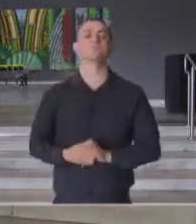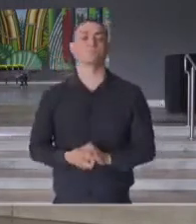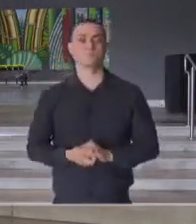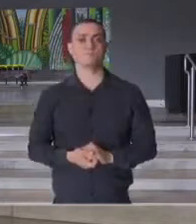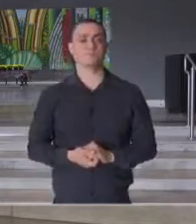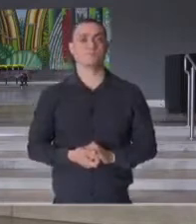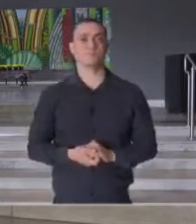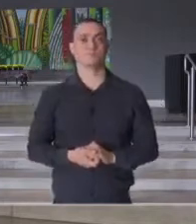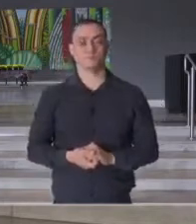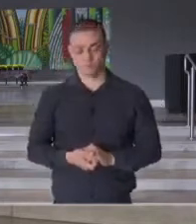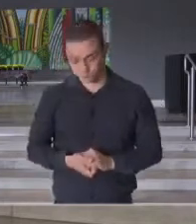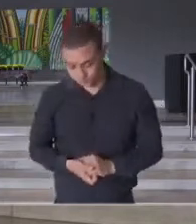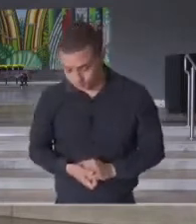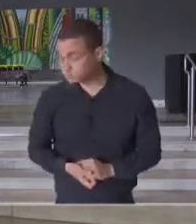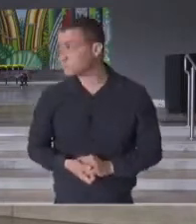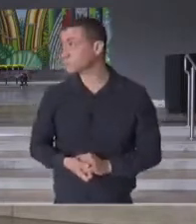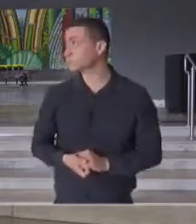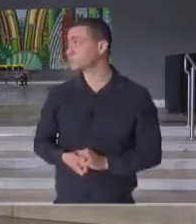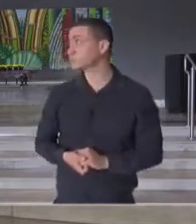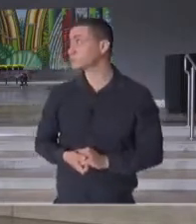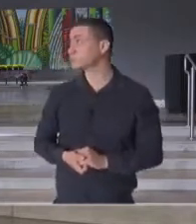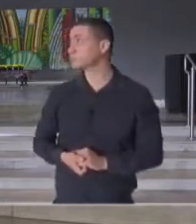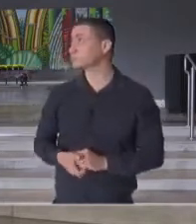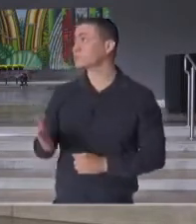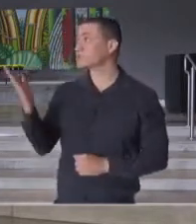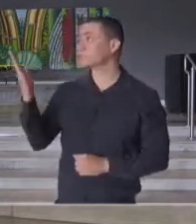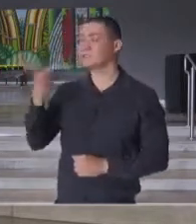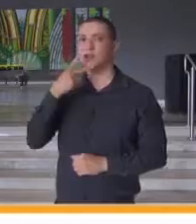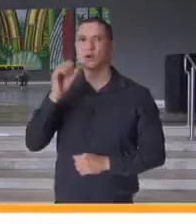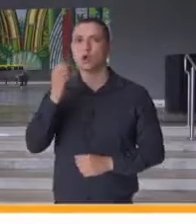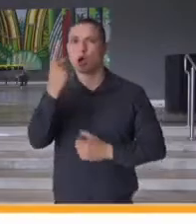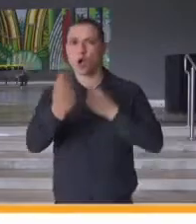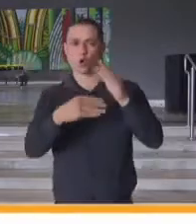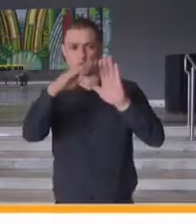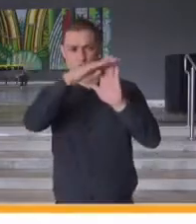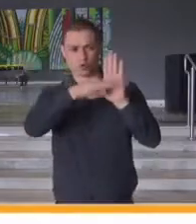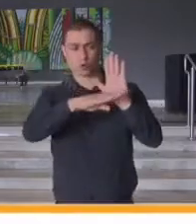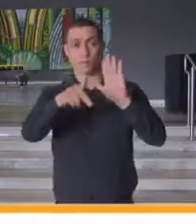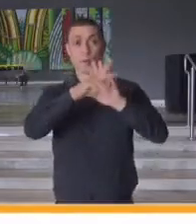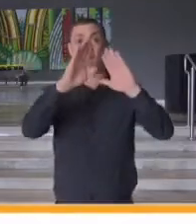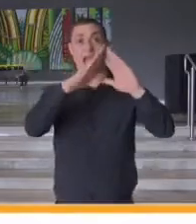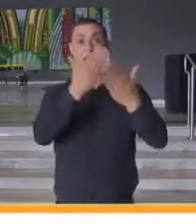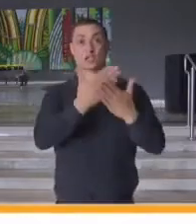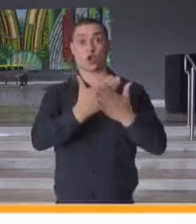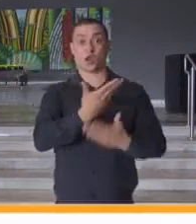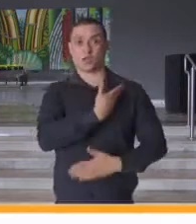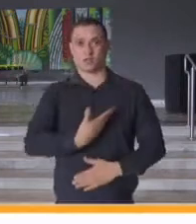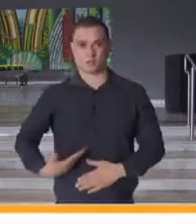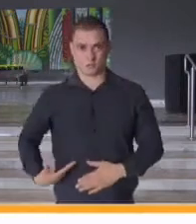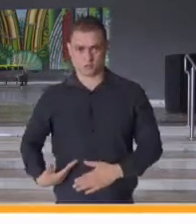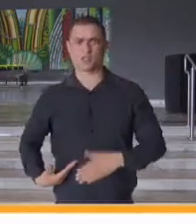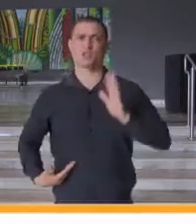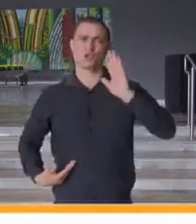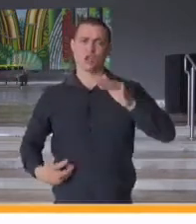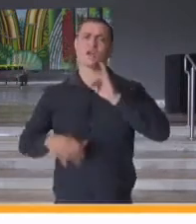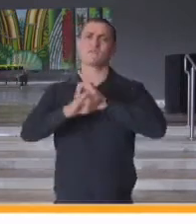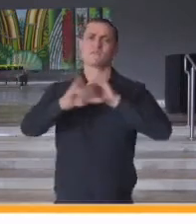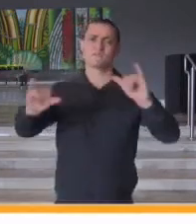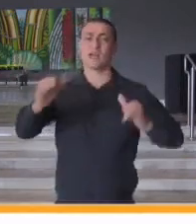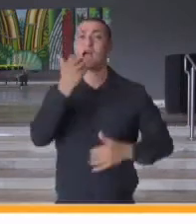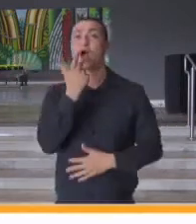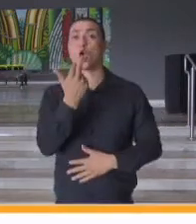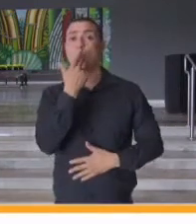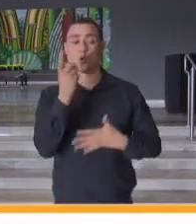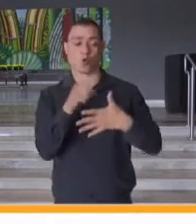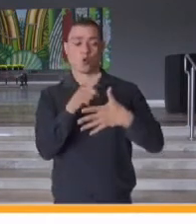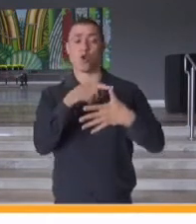passar? Aqui falando especialmente de algumas premissas para a rede estadual. Obviamente já falei que a fase vermelha